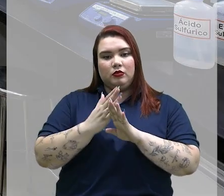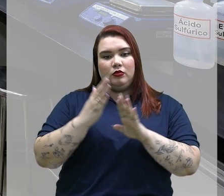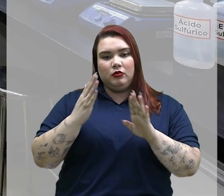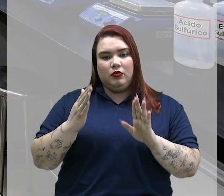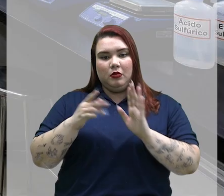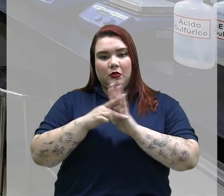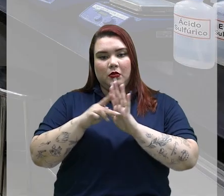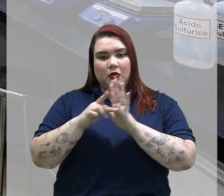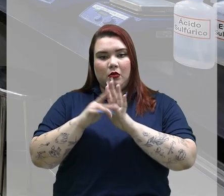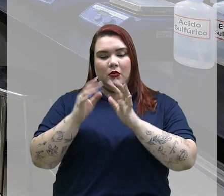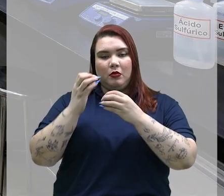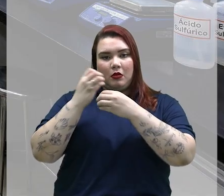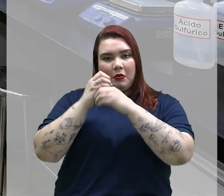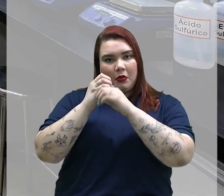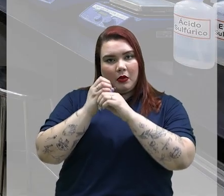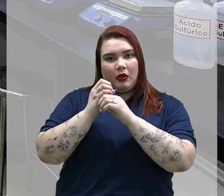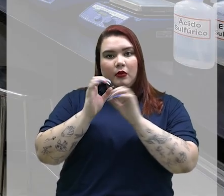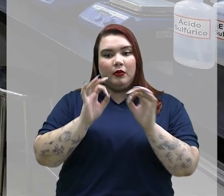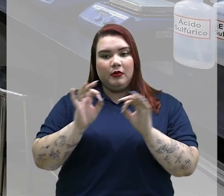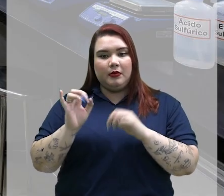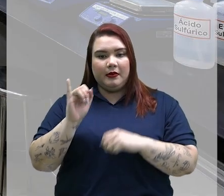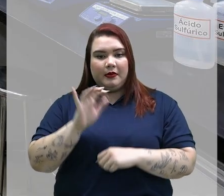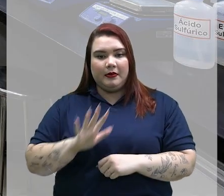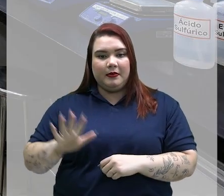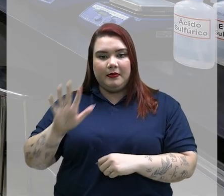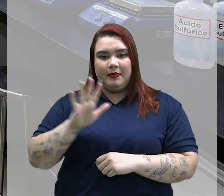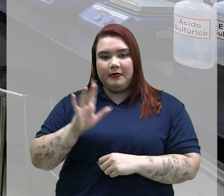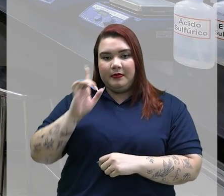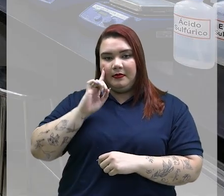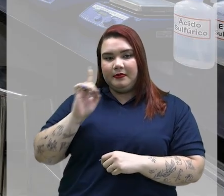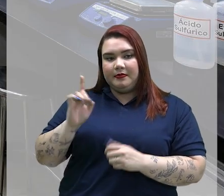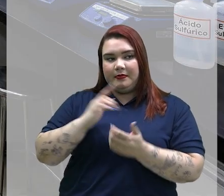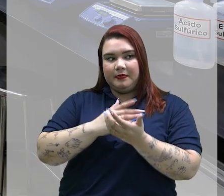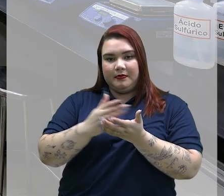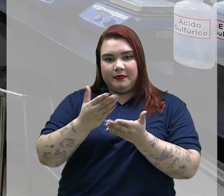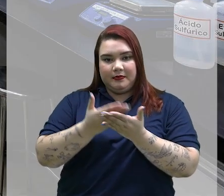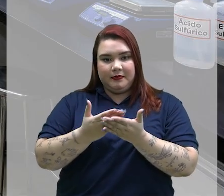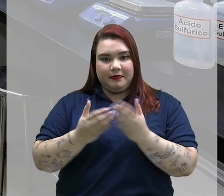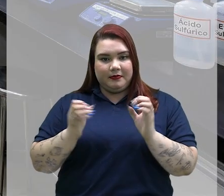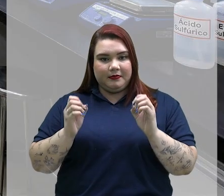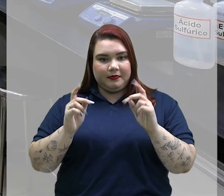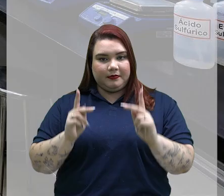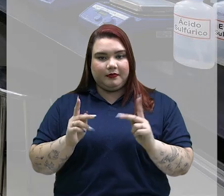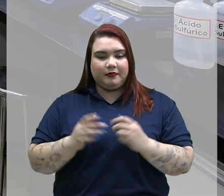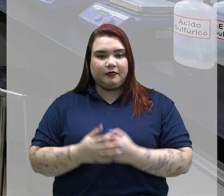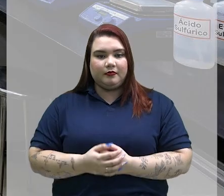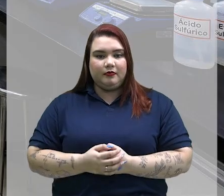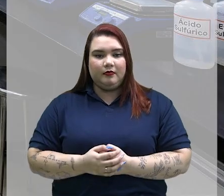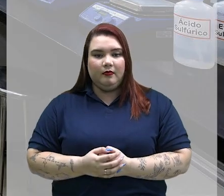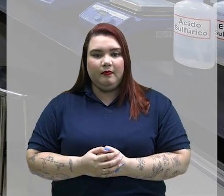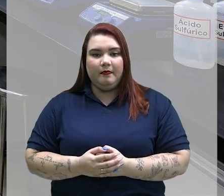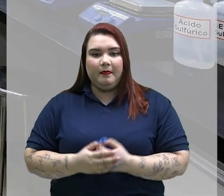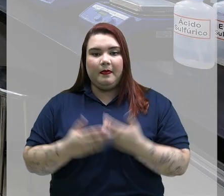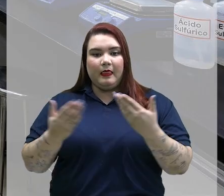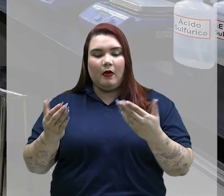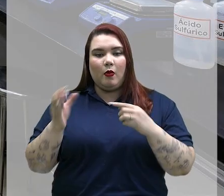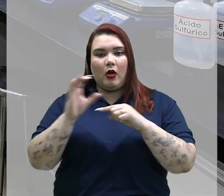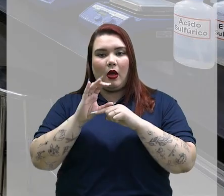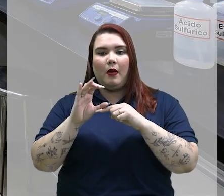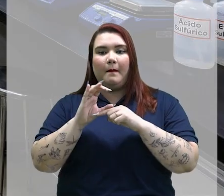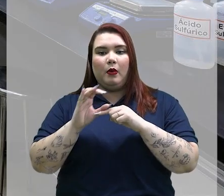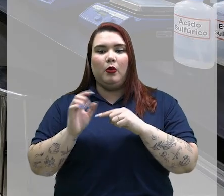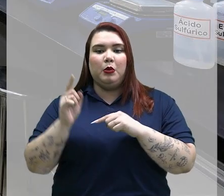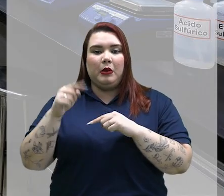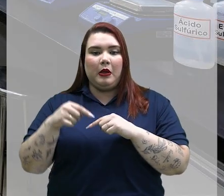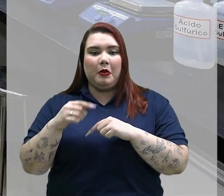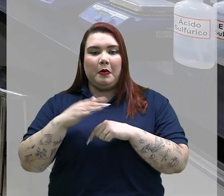em laboratório, como é o caso, da imagem que a gente está vendo aqui no início tá bom, gente? Então, o carbono é, sim, considerado o